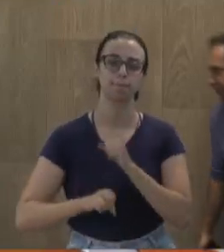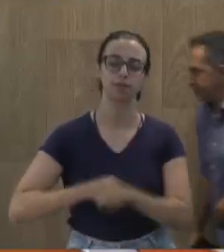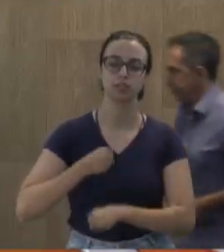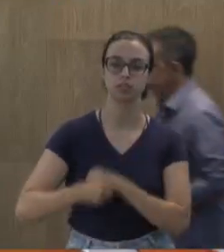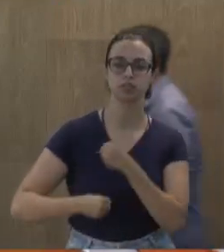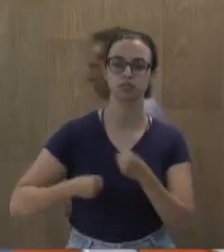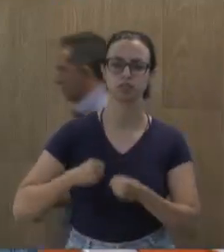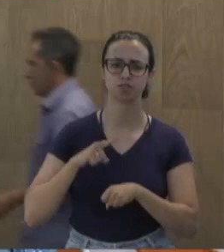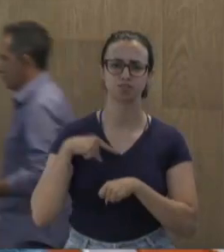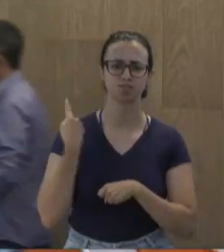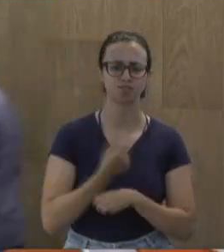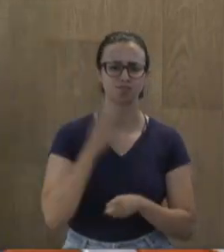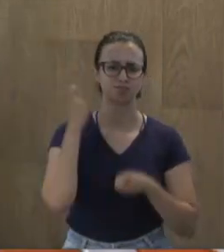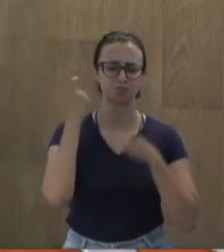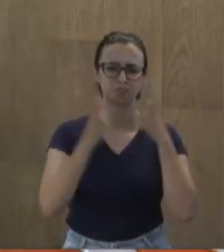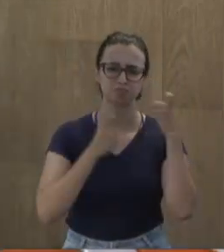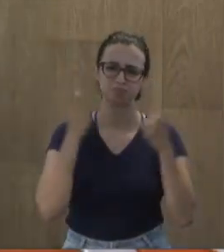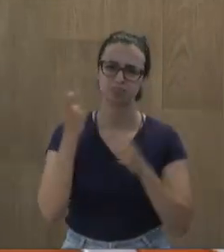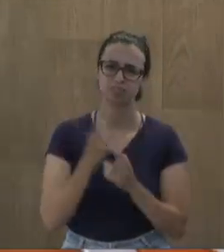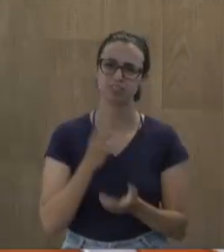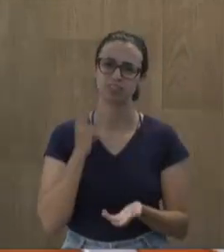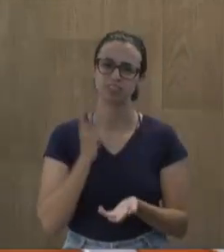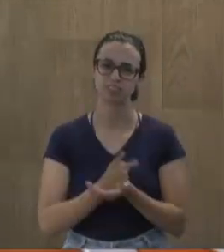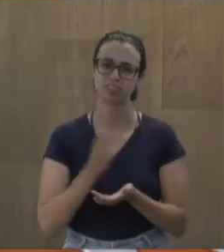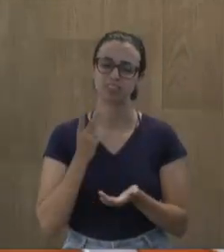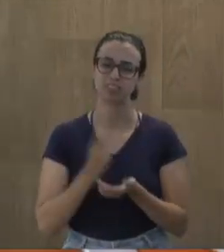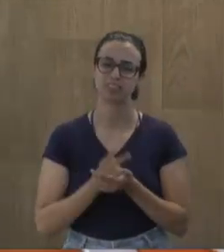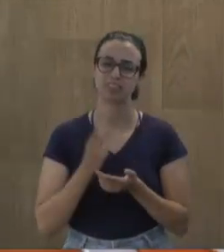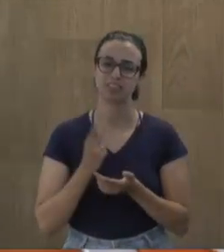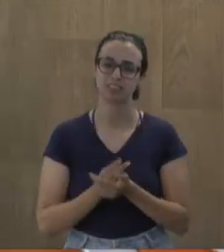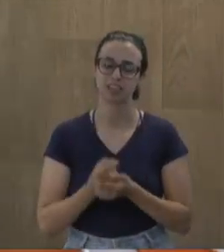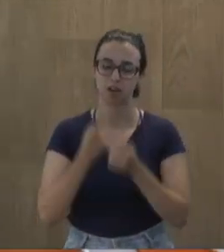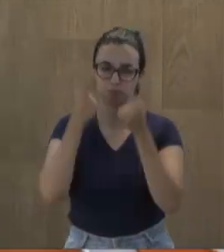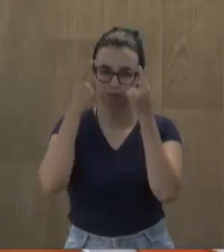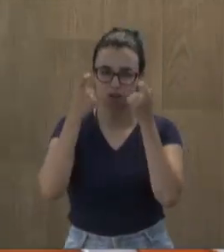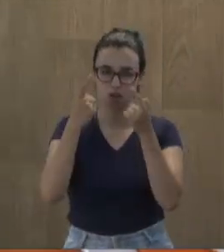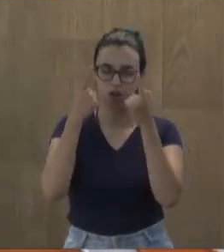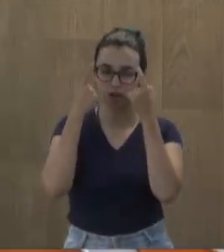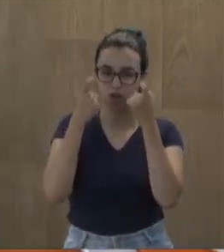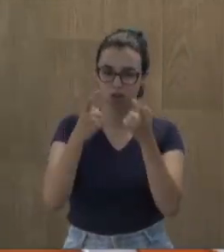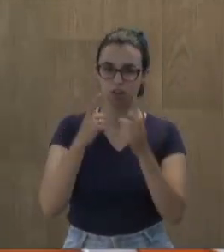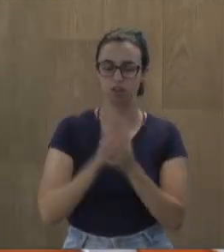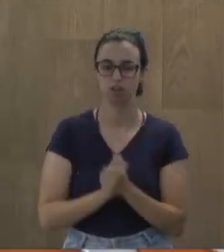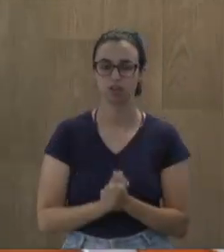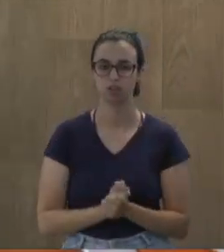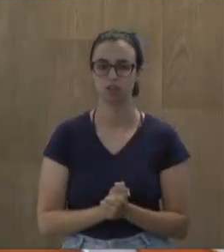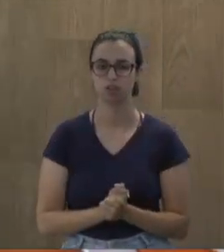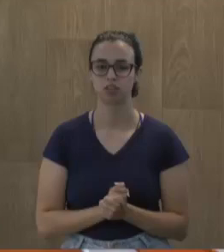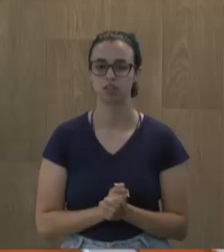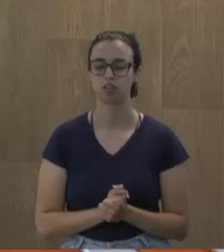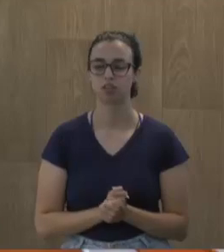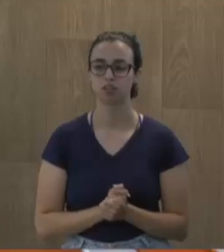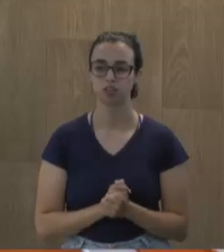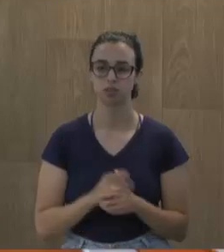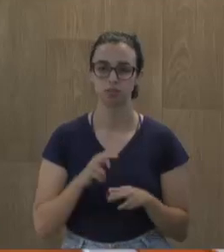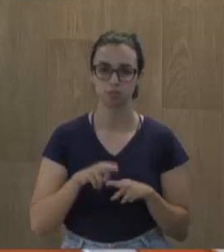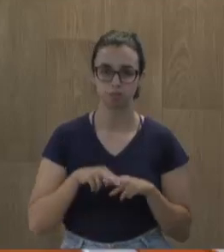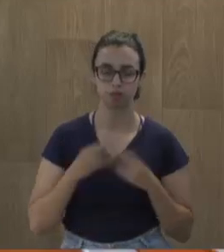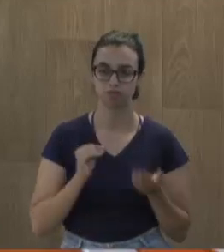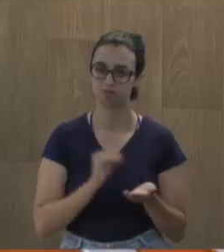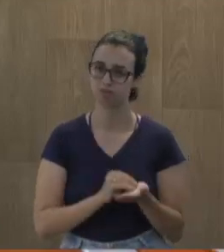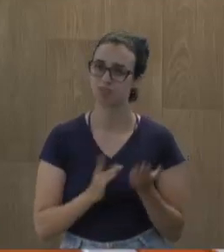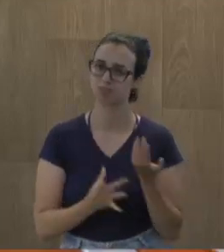muito preocupado porque as coisas estão cada vez mais cada vez mais se agravando sobre a segurança pública aqui da nossa cidade